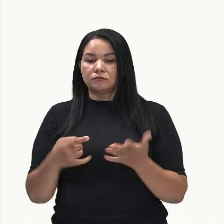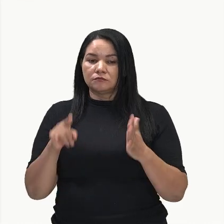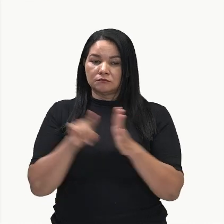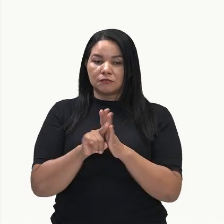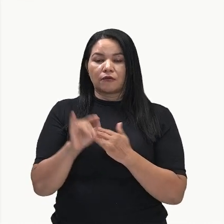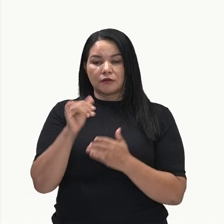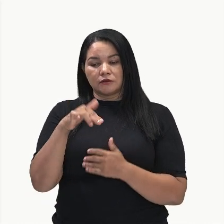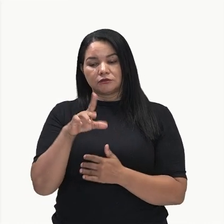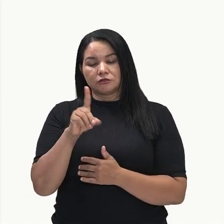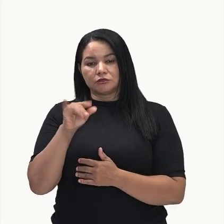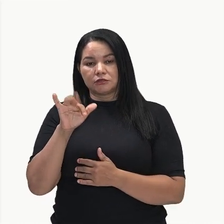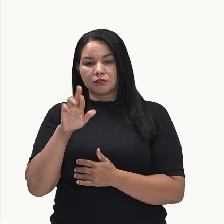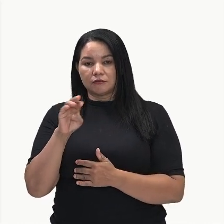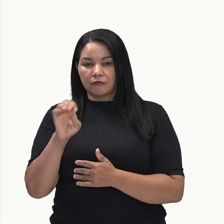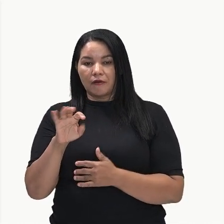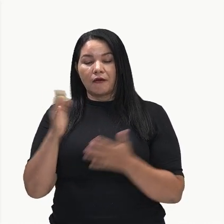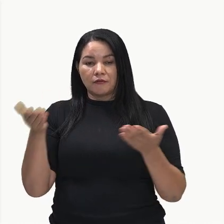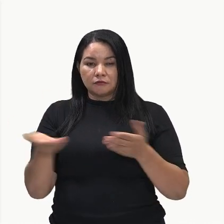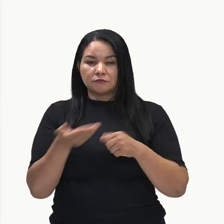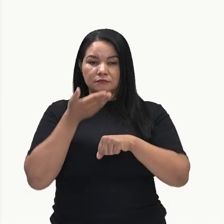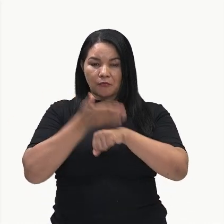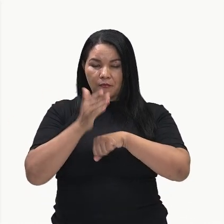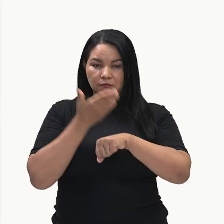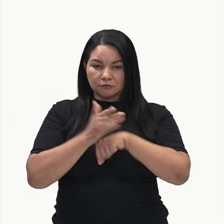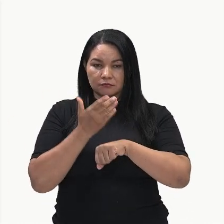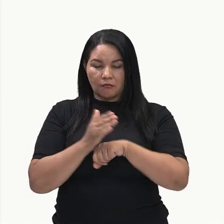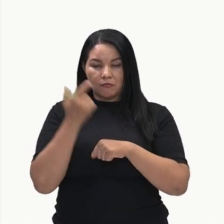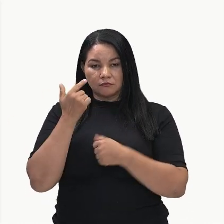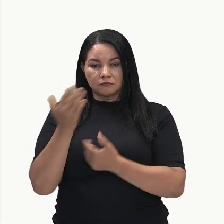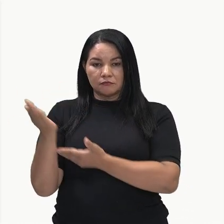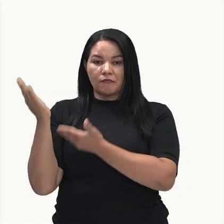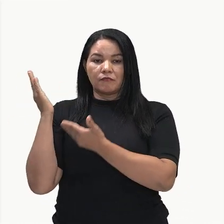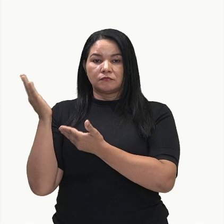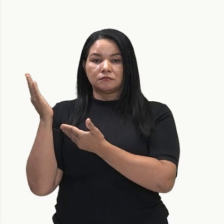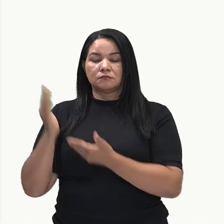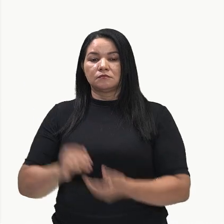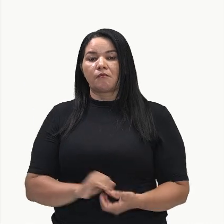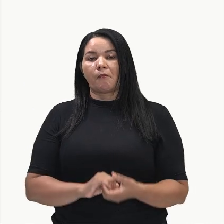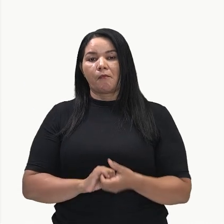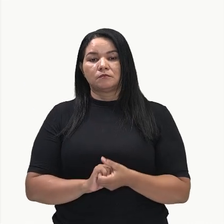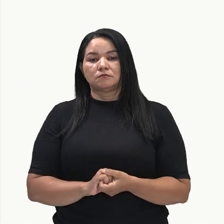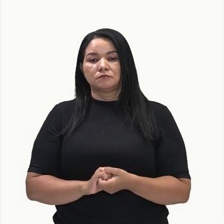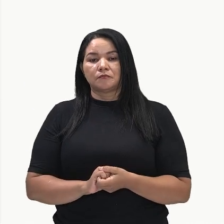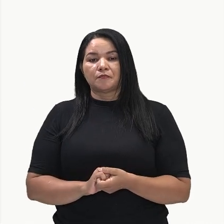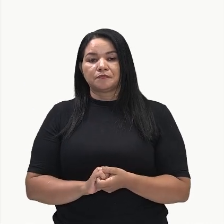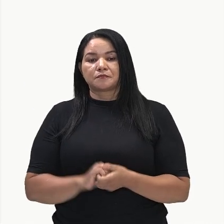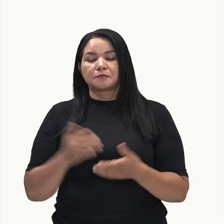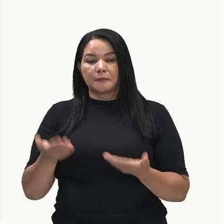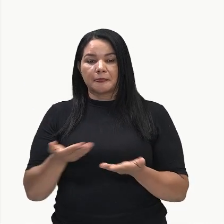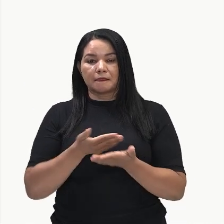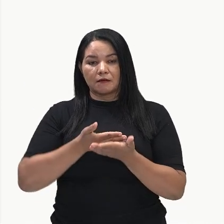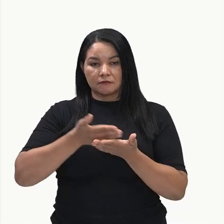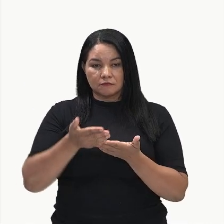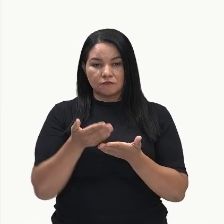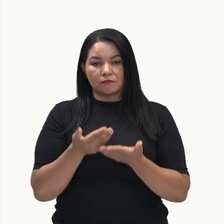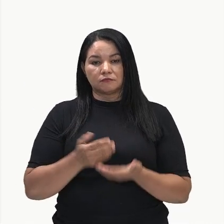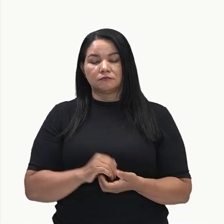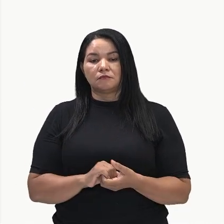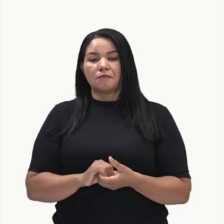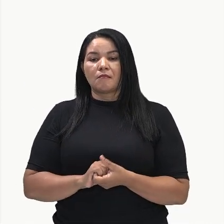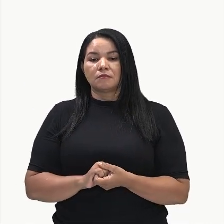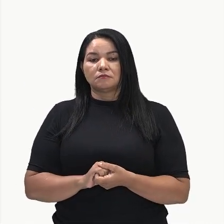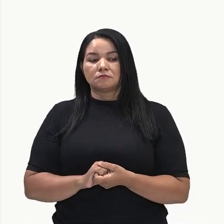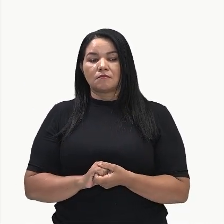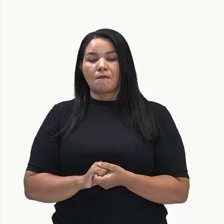Ok, pessoal? Vamos aqui rapidinho comigo? Vamos a praticar. Com isso que ganho